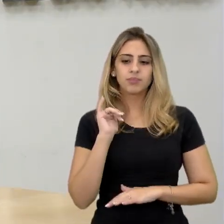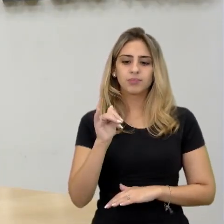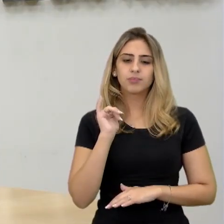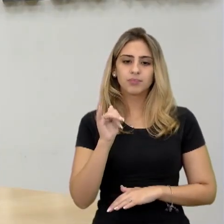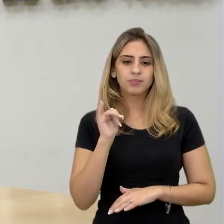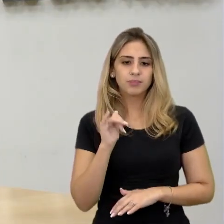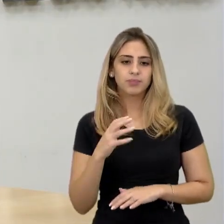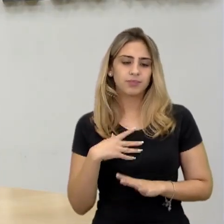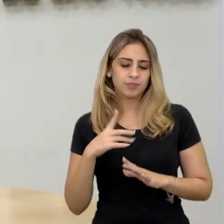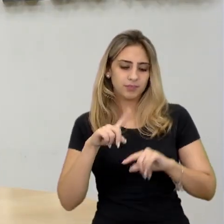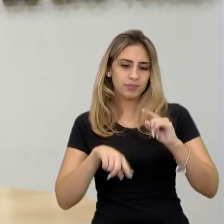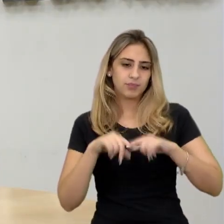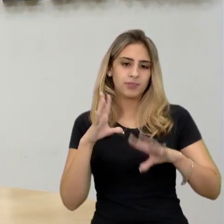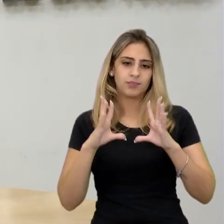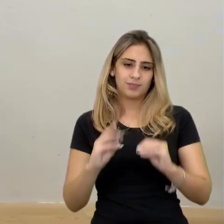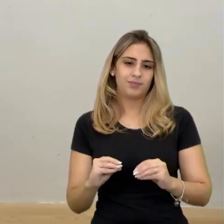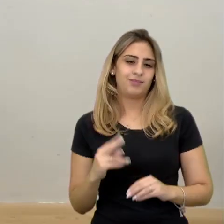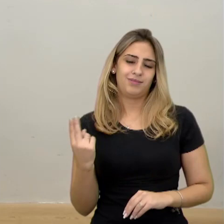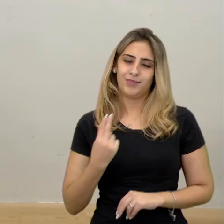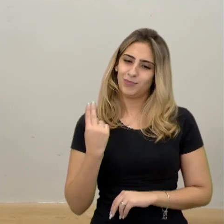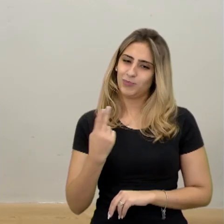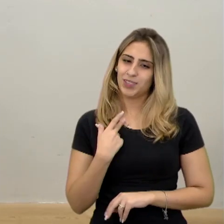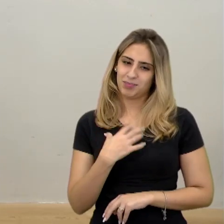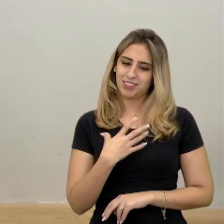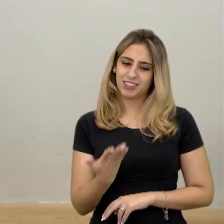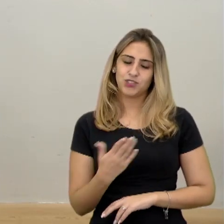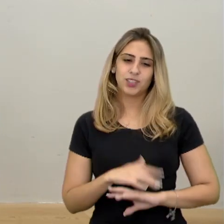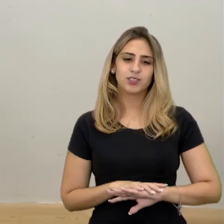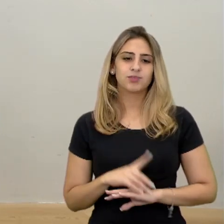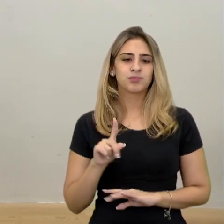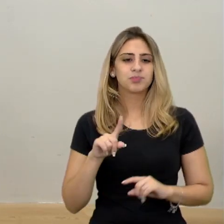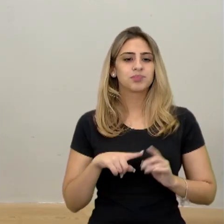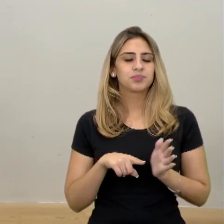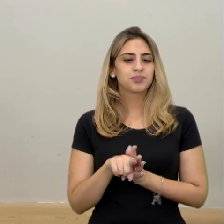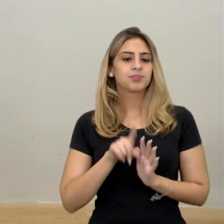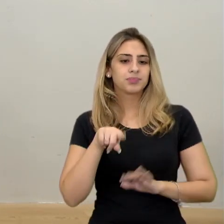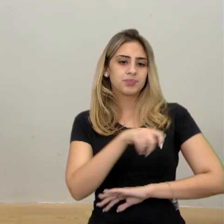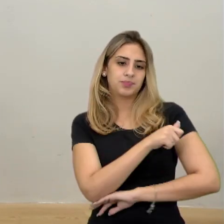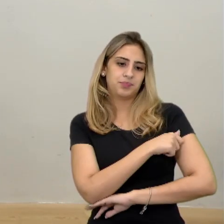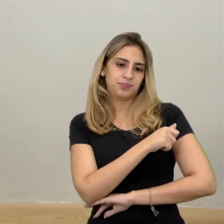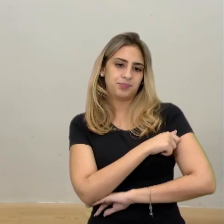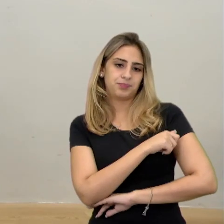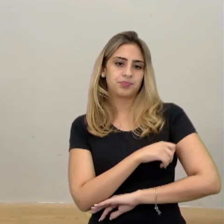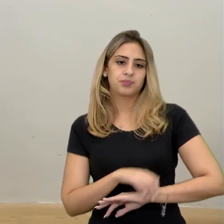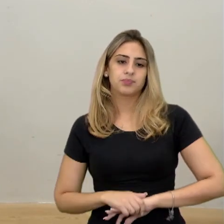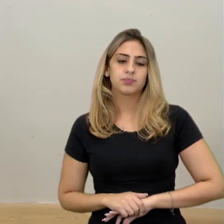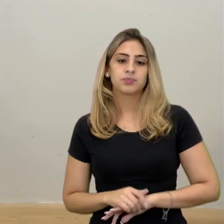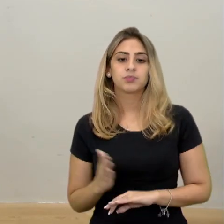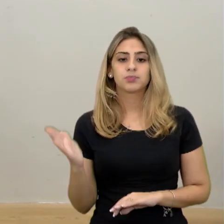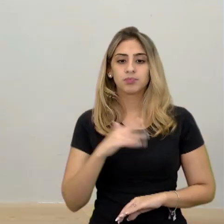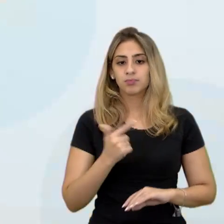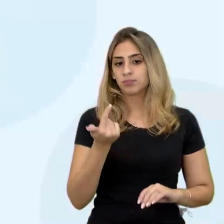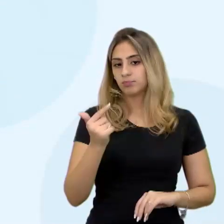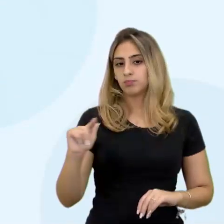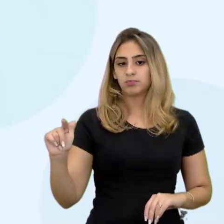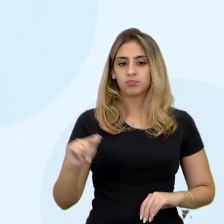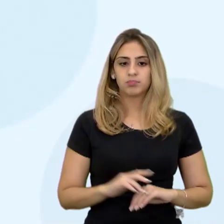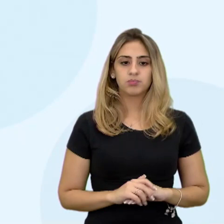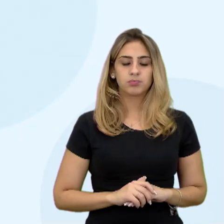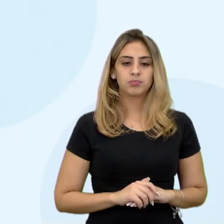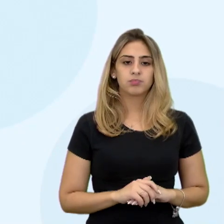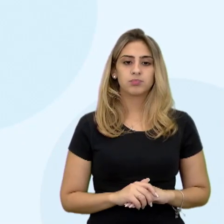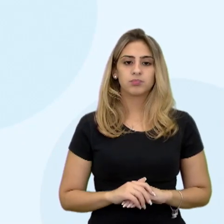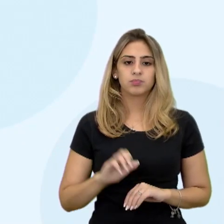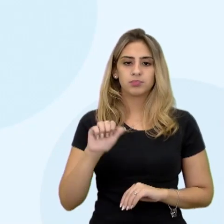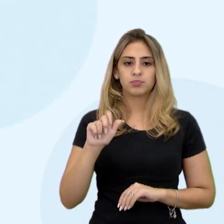o material inteiro. Não pode verdade. ser assim. Chega de dar spoiler. A pesquisa é do estudante. Então, vamos para o próximo. Alexander